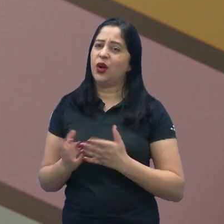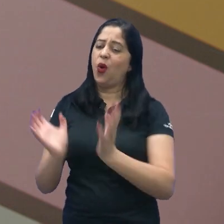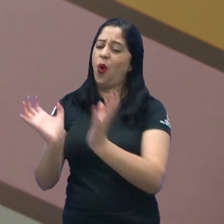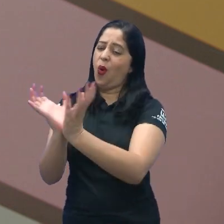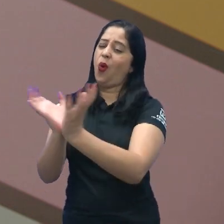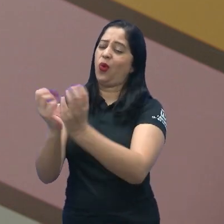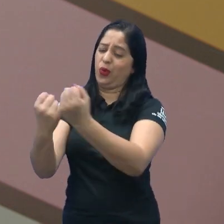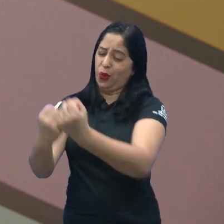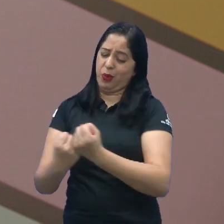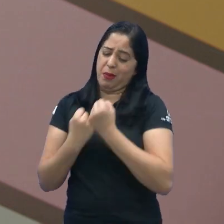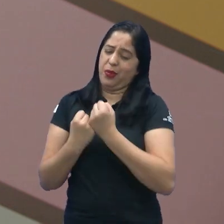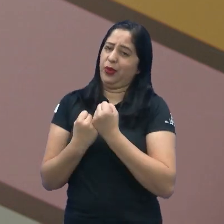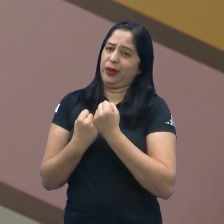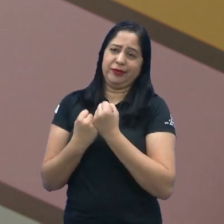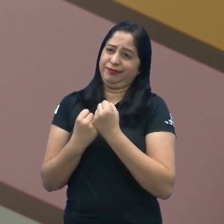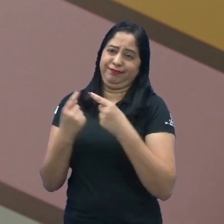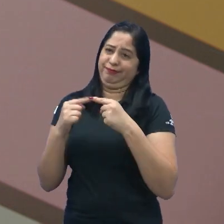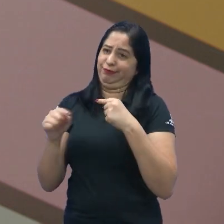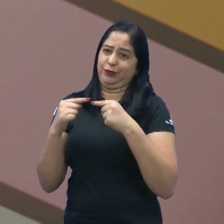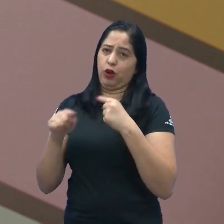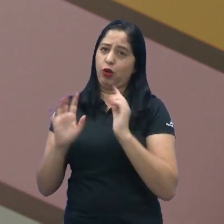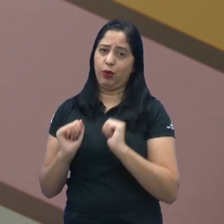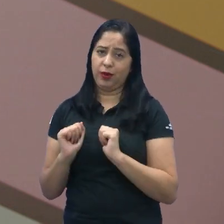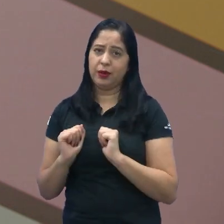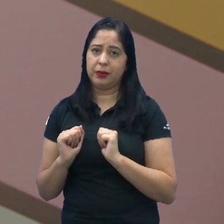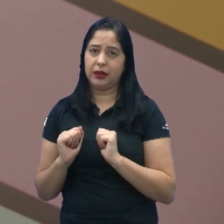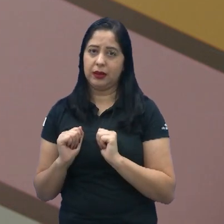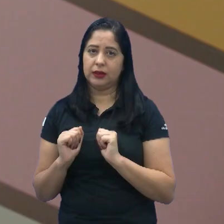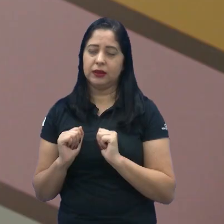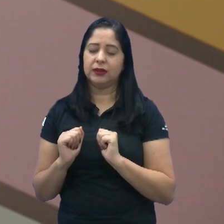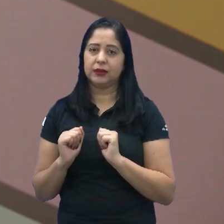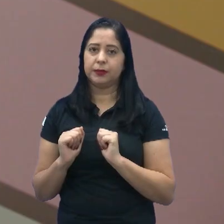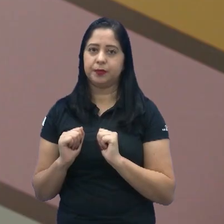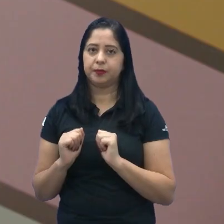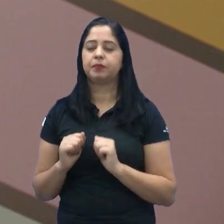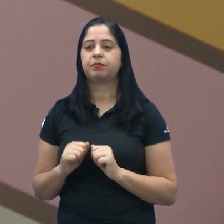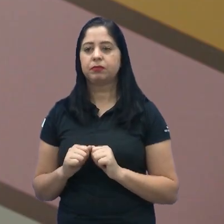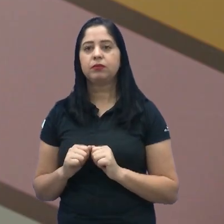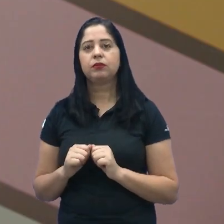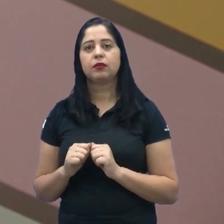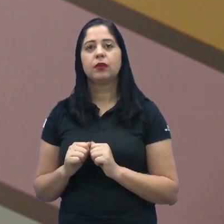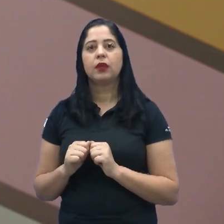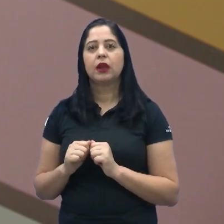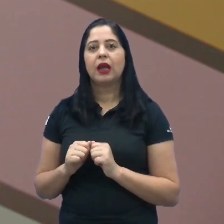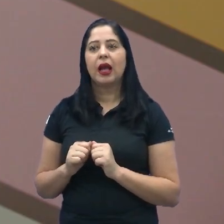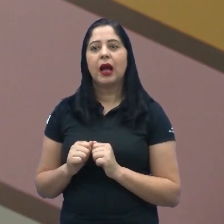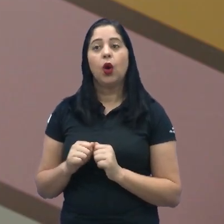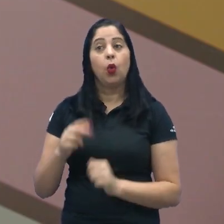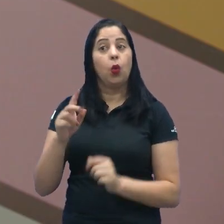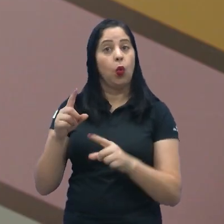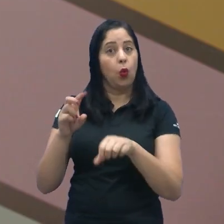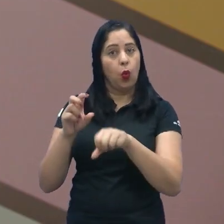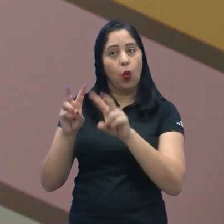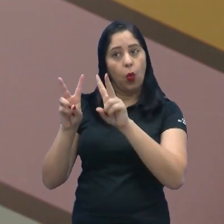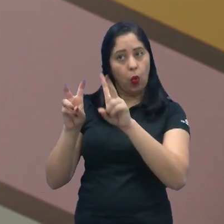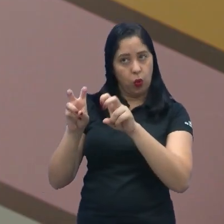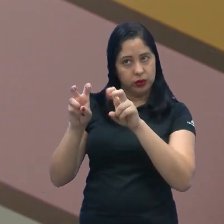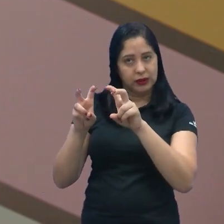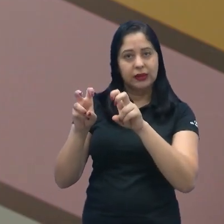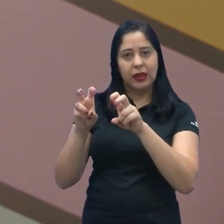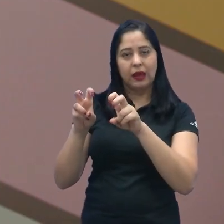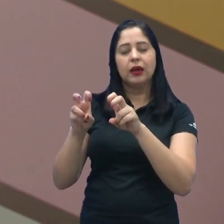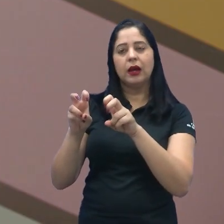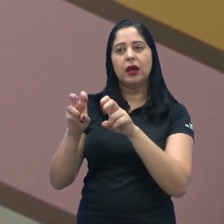fazendo sentido, né? A gente trabalha muito em consultório, quando a gente fala de perinatalidade e parentalidade, a gente está falando